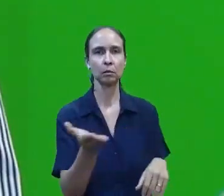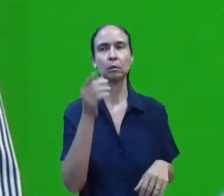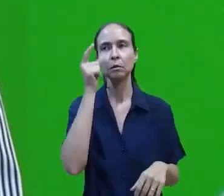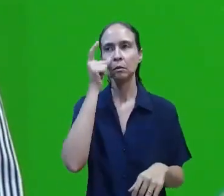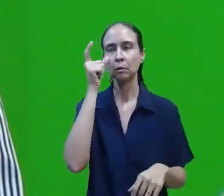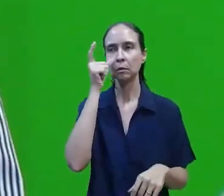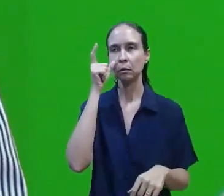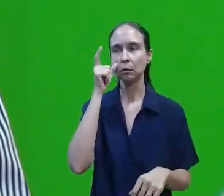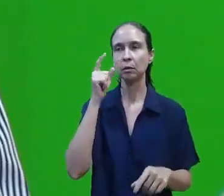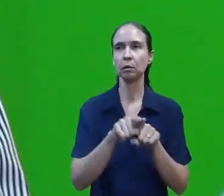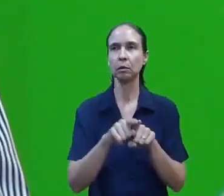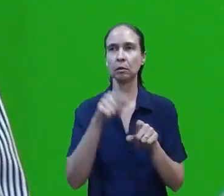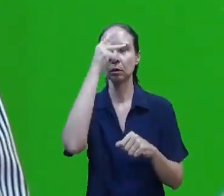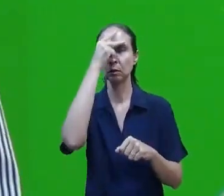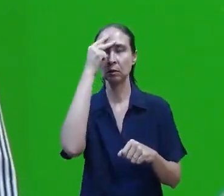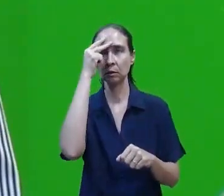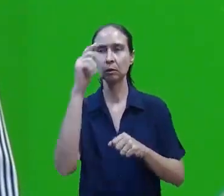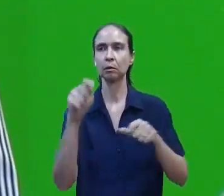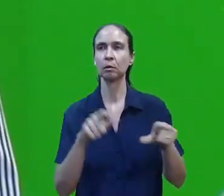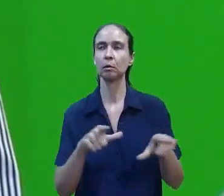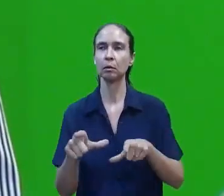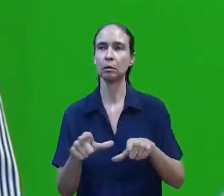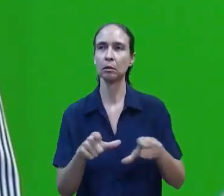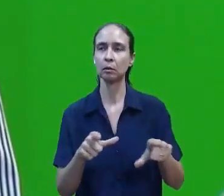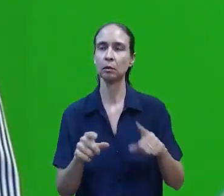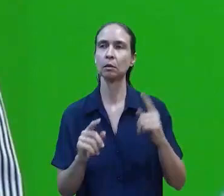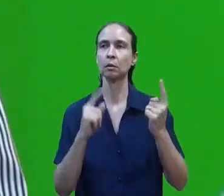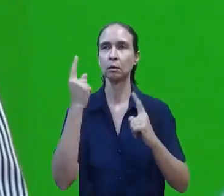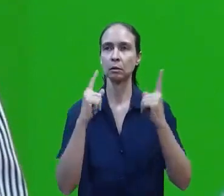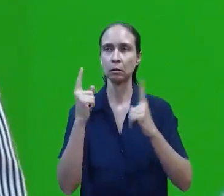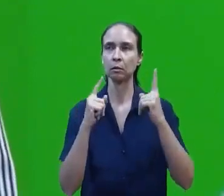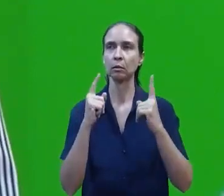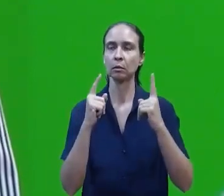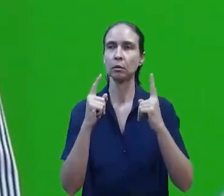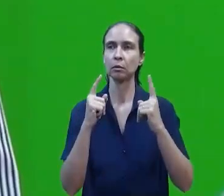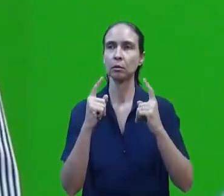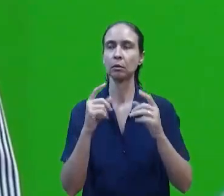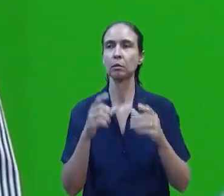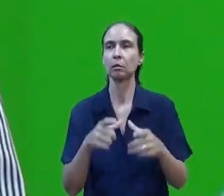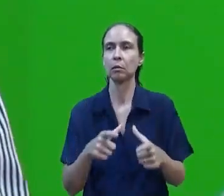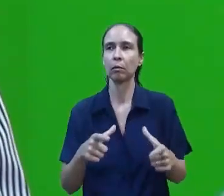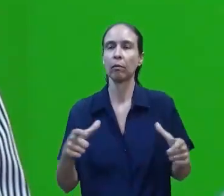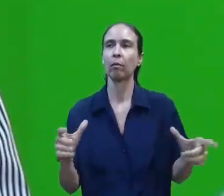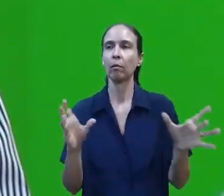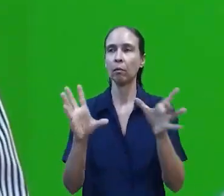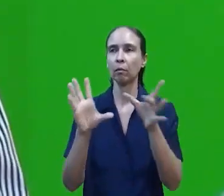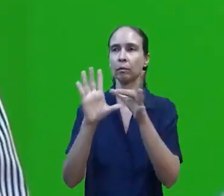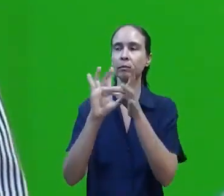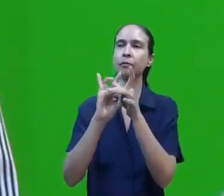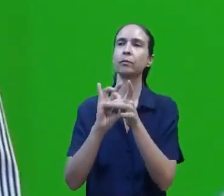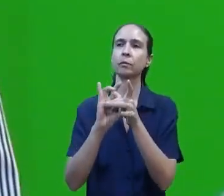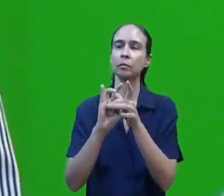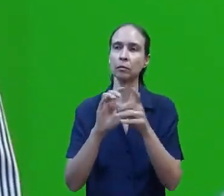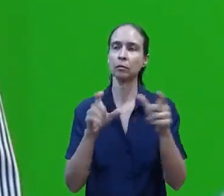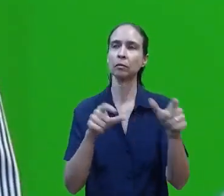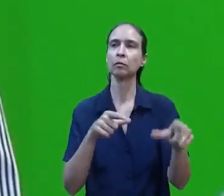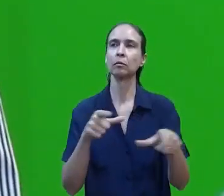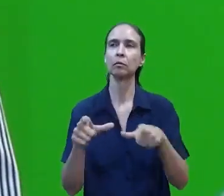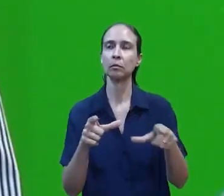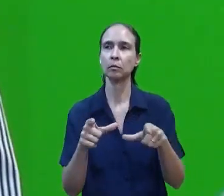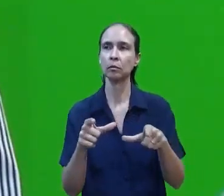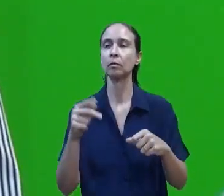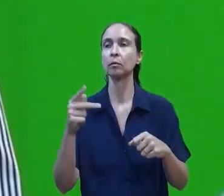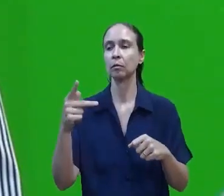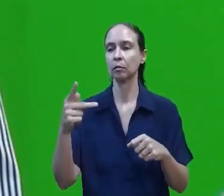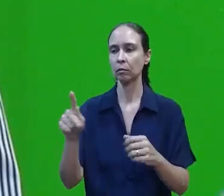produtores, para fortalecer mais ainda essa cadeia, porque a sua palavra é uma injeção de ânimo para o